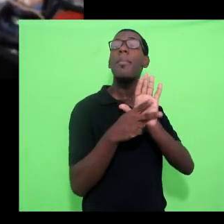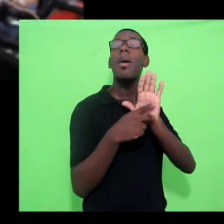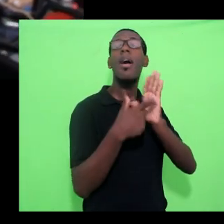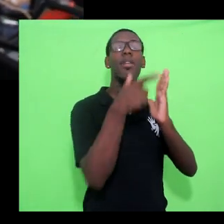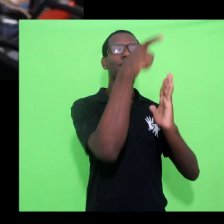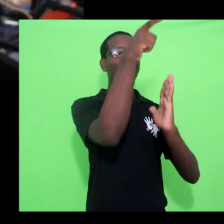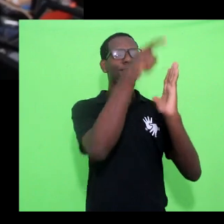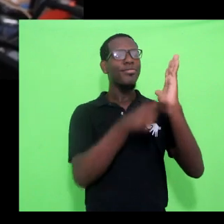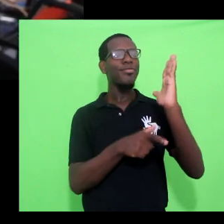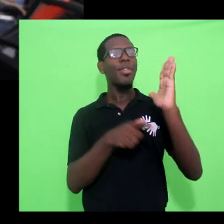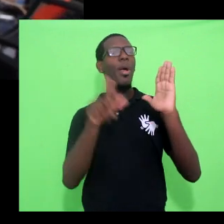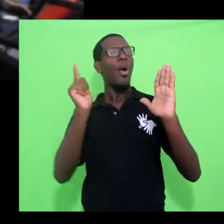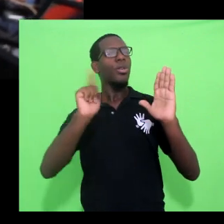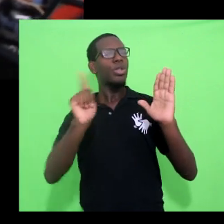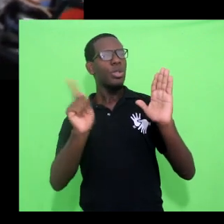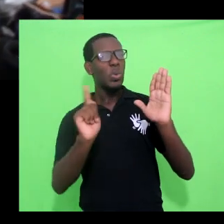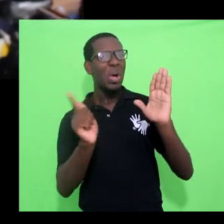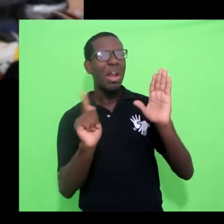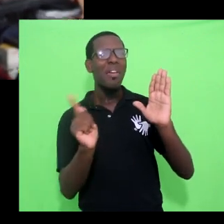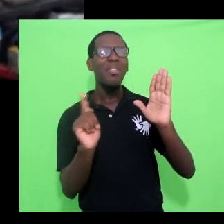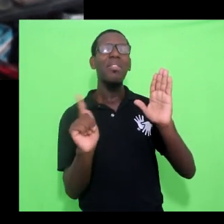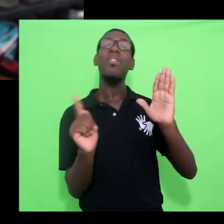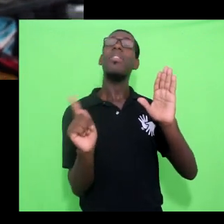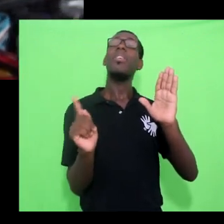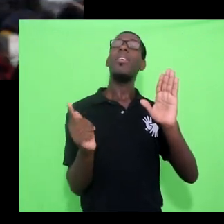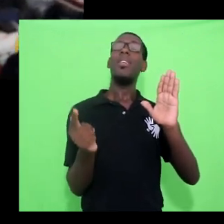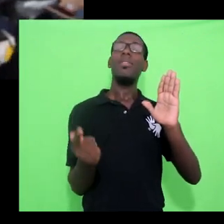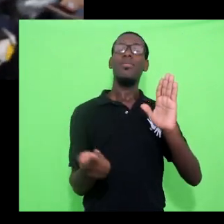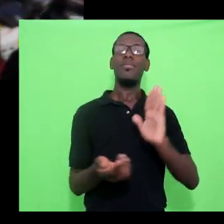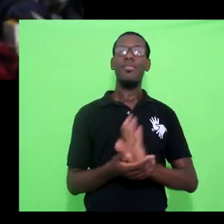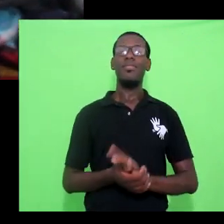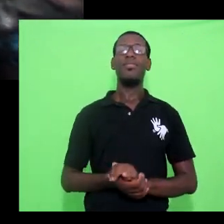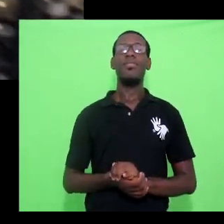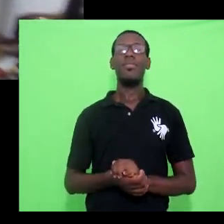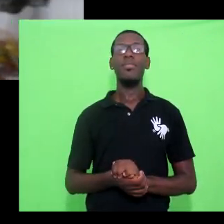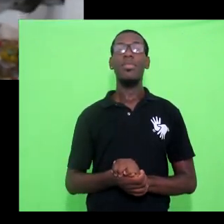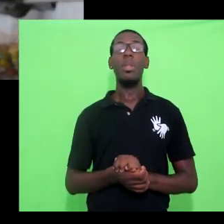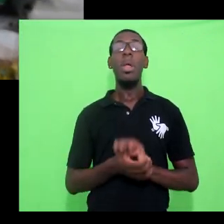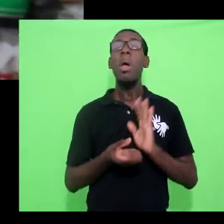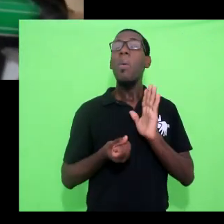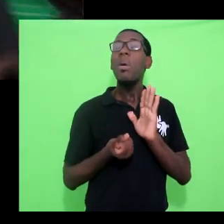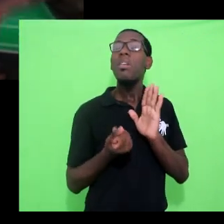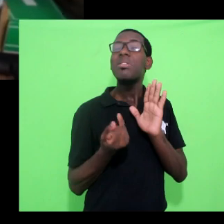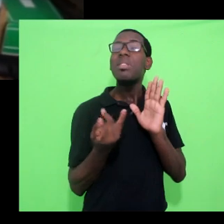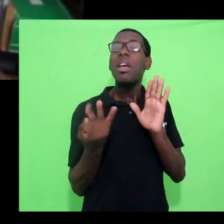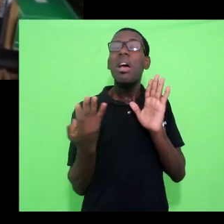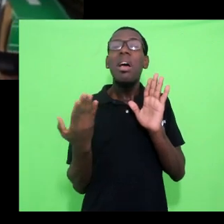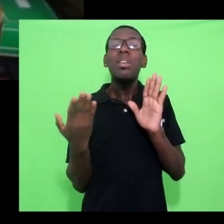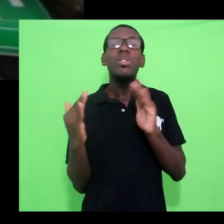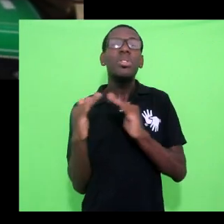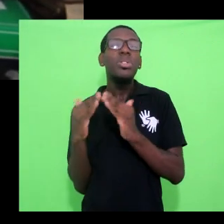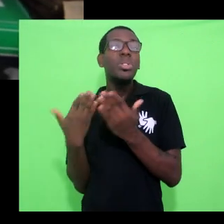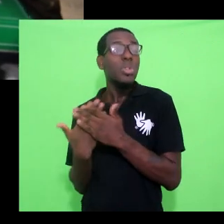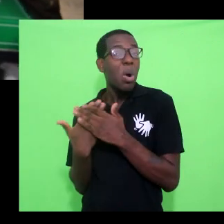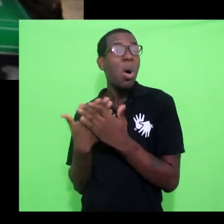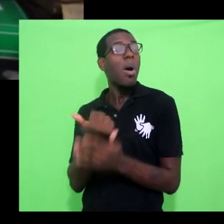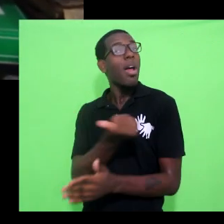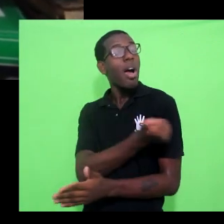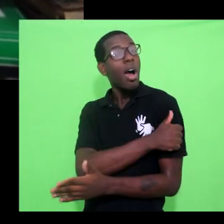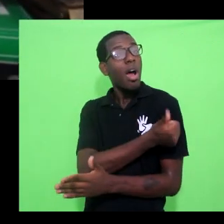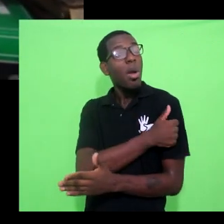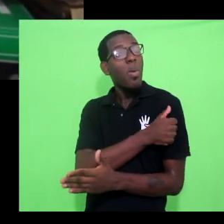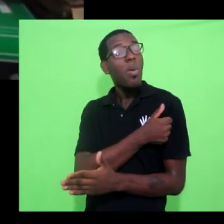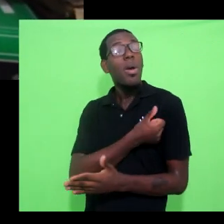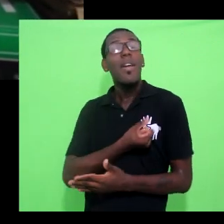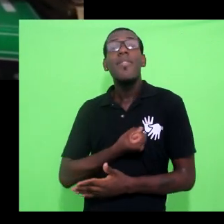44 ou 45 painéis, né? Mostrando as coisas principais, mostrando as coisas de